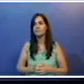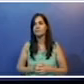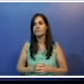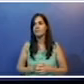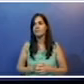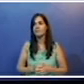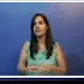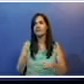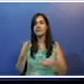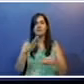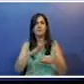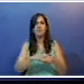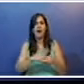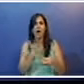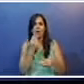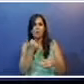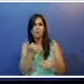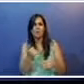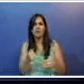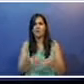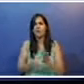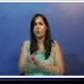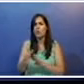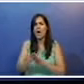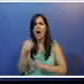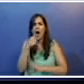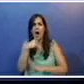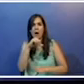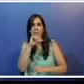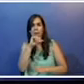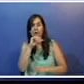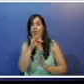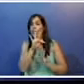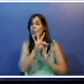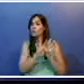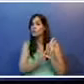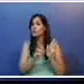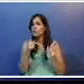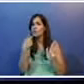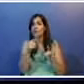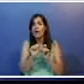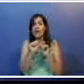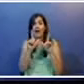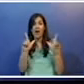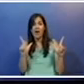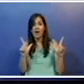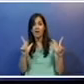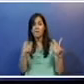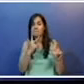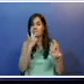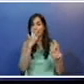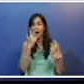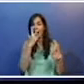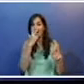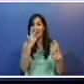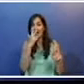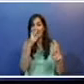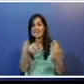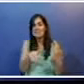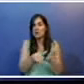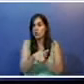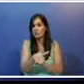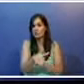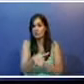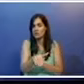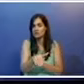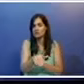a panela para a comida não esfriar, seguindo os conselhos da mãe. No texto é bem claro, parece conselho de mãe, não está claro que é